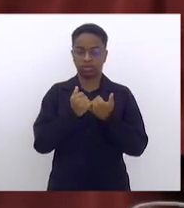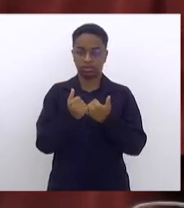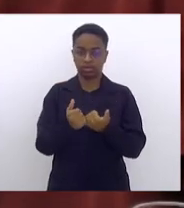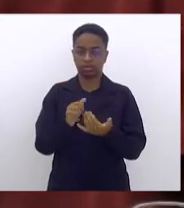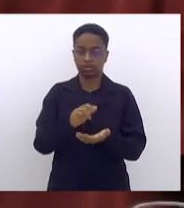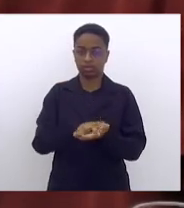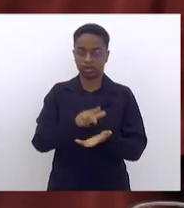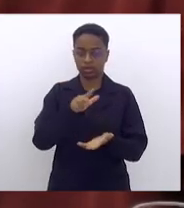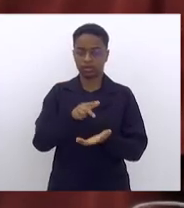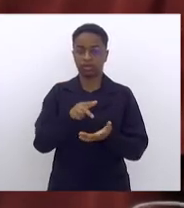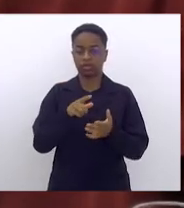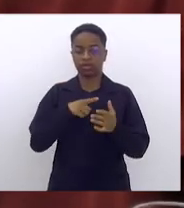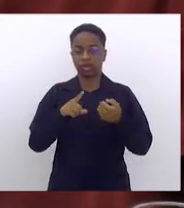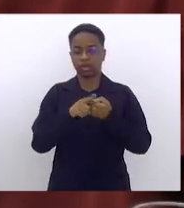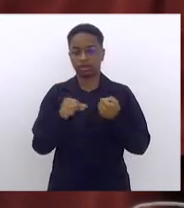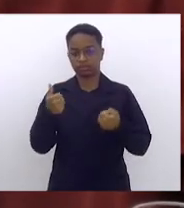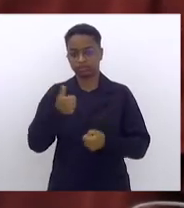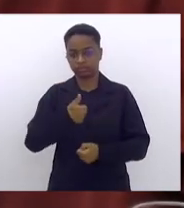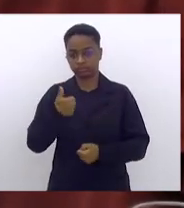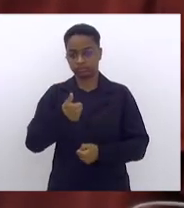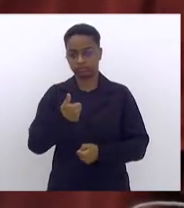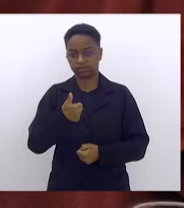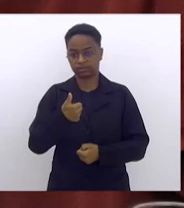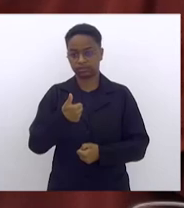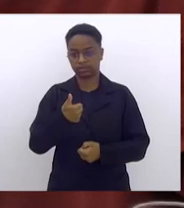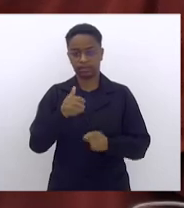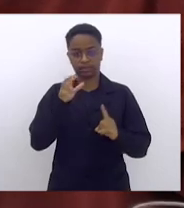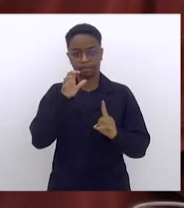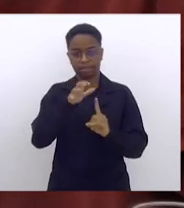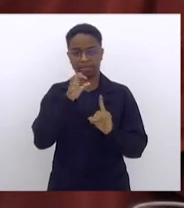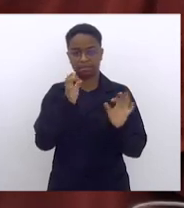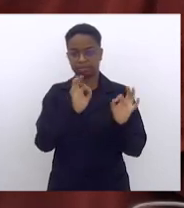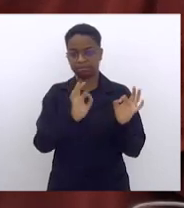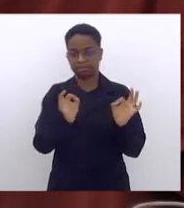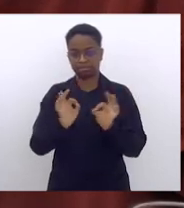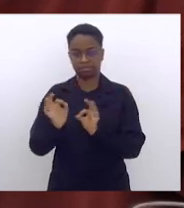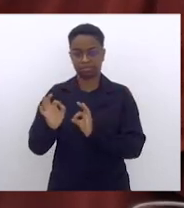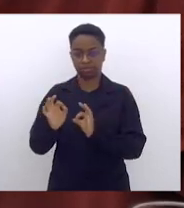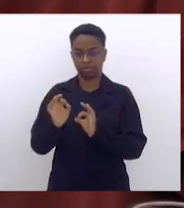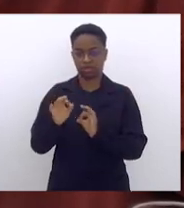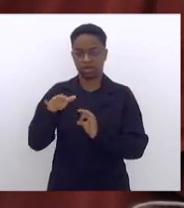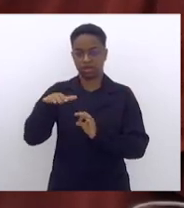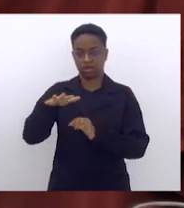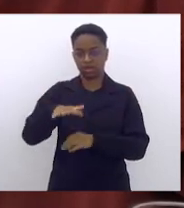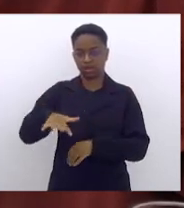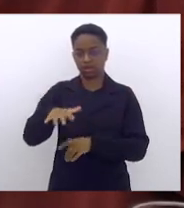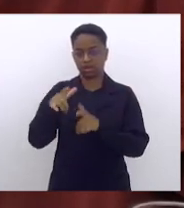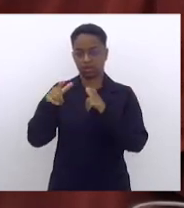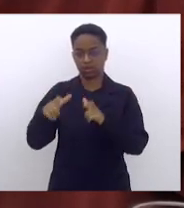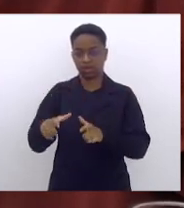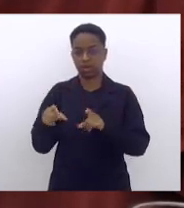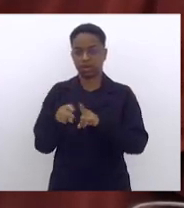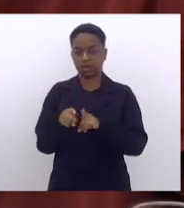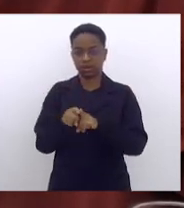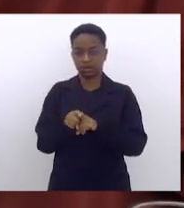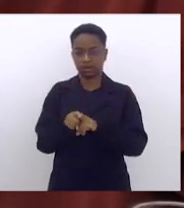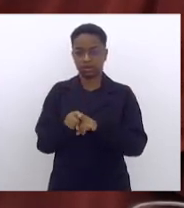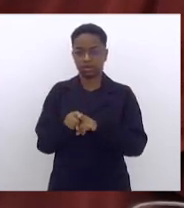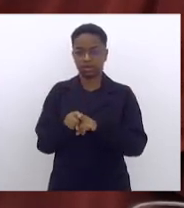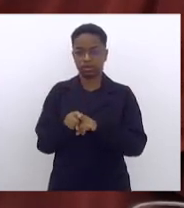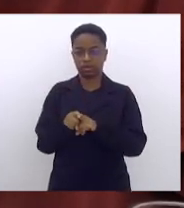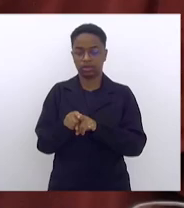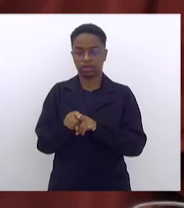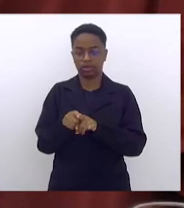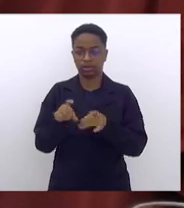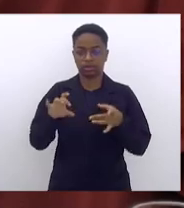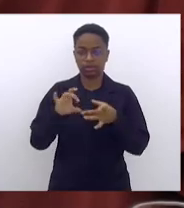artigo 1º não implica em qualquer gravame para o imóvel ou qualquer óbice na associação do